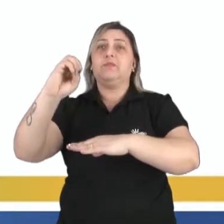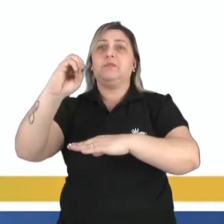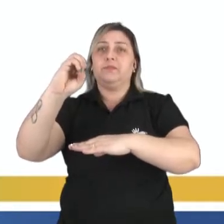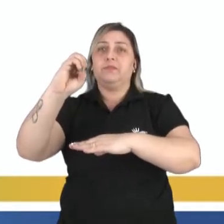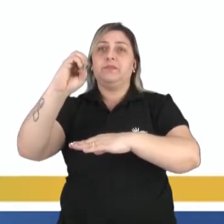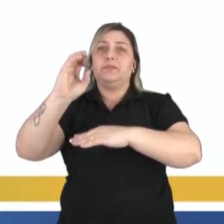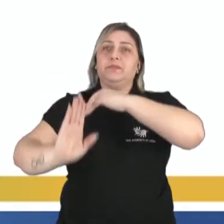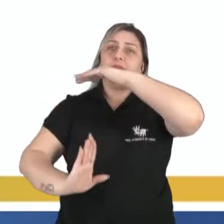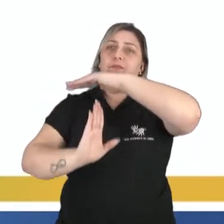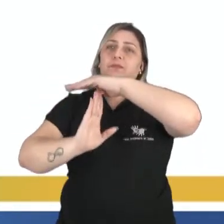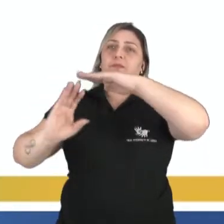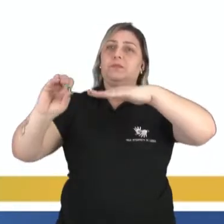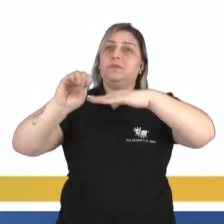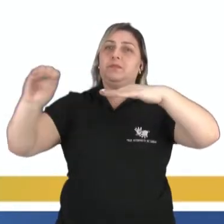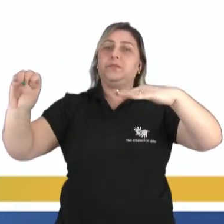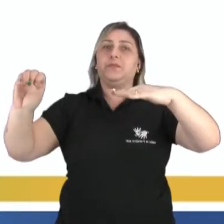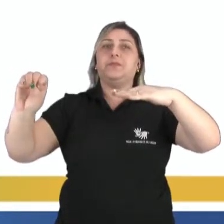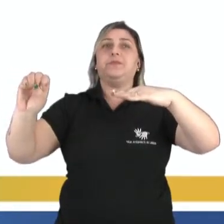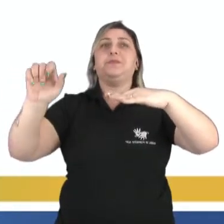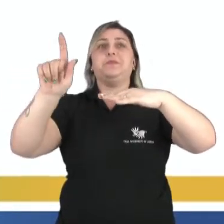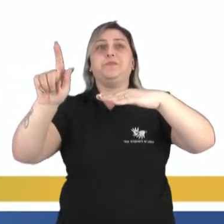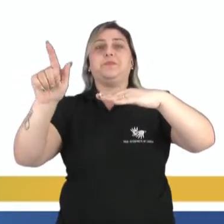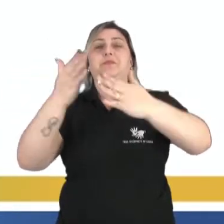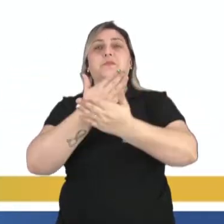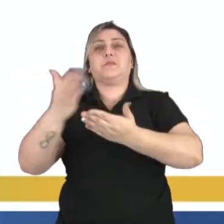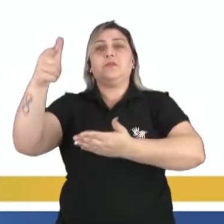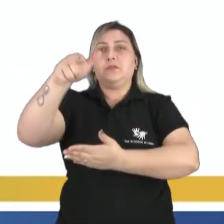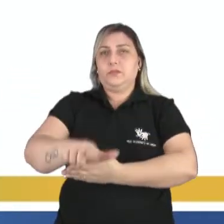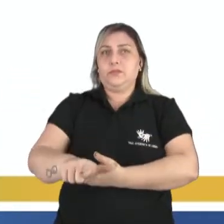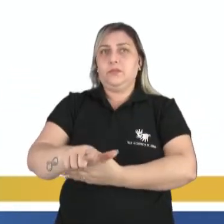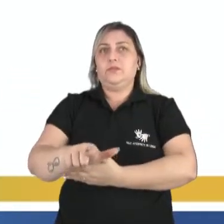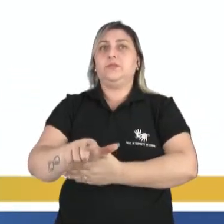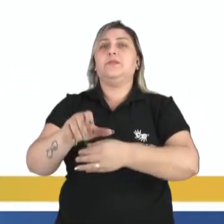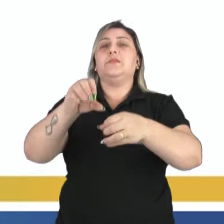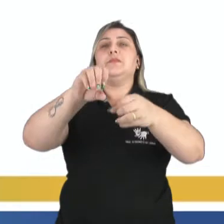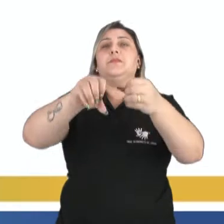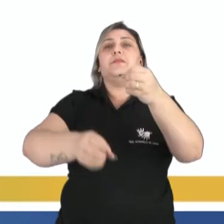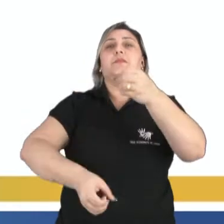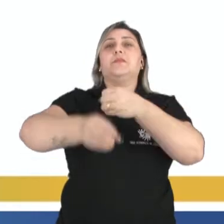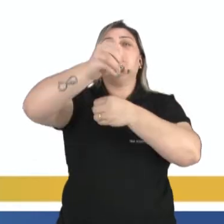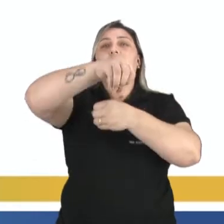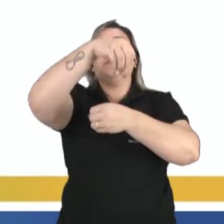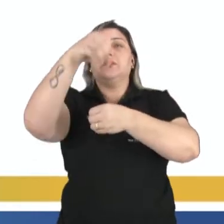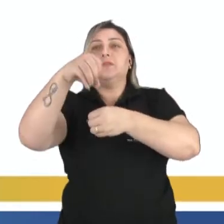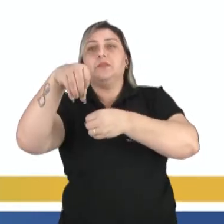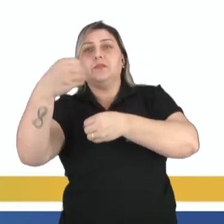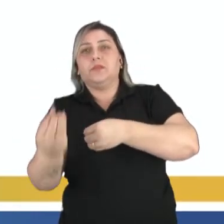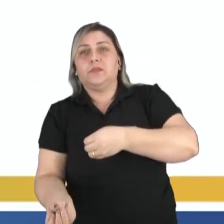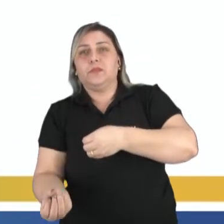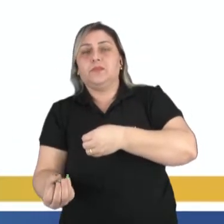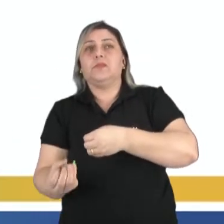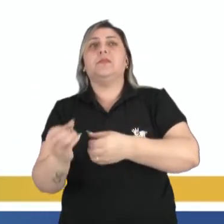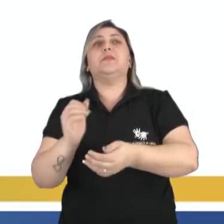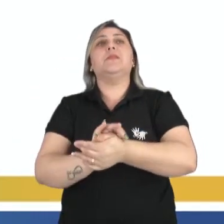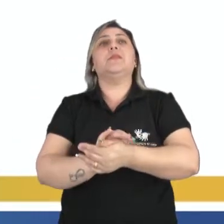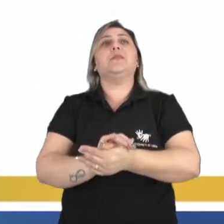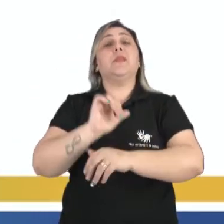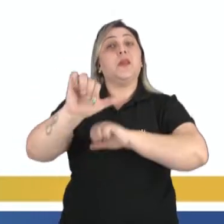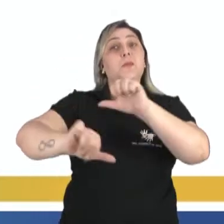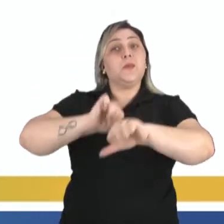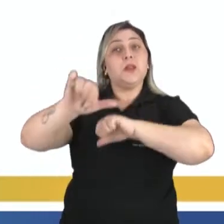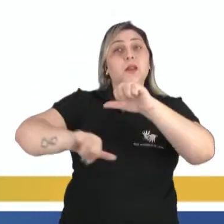velocidade é nula e aí a gravidade começa a agir novamente. E ele desce em movimento retilíneo uniformemente variado,